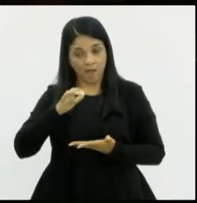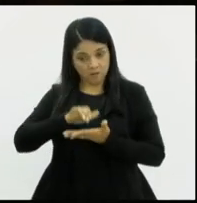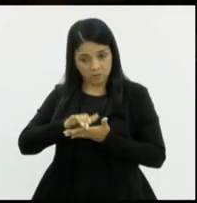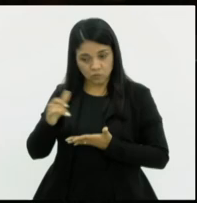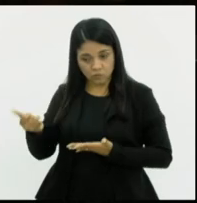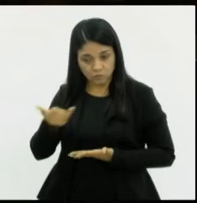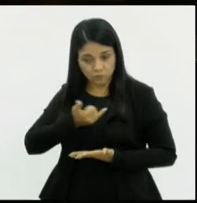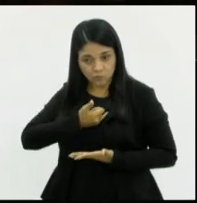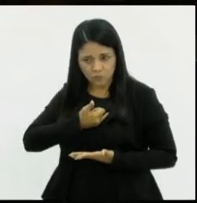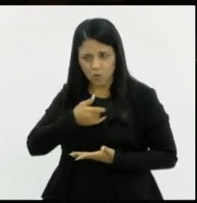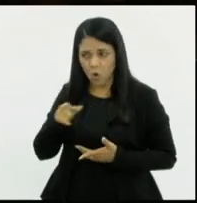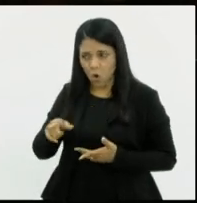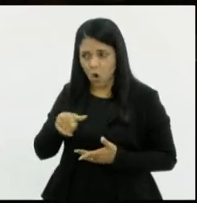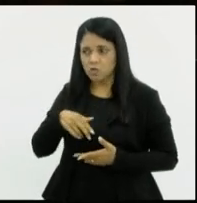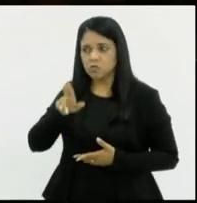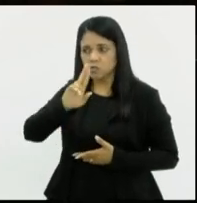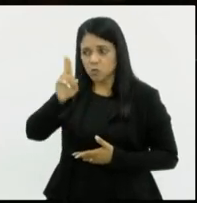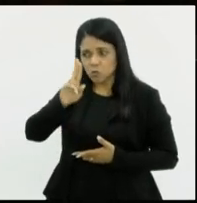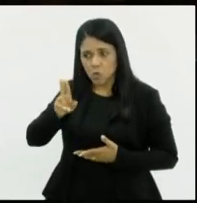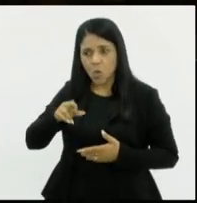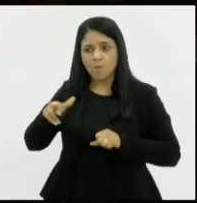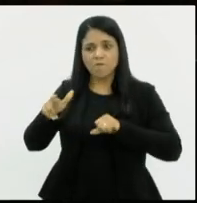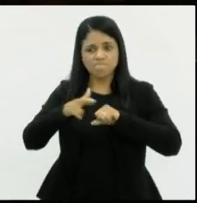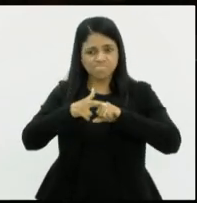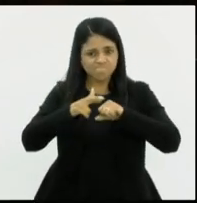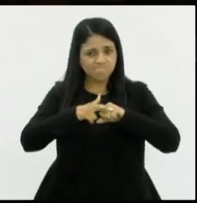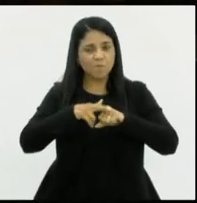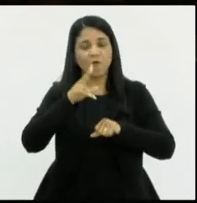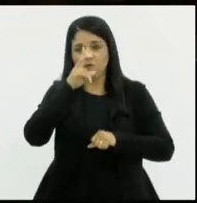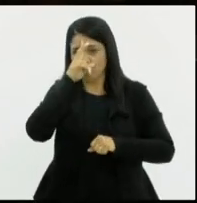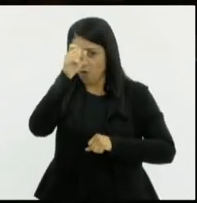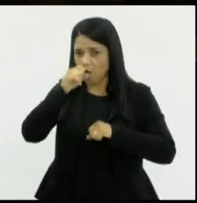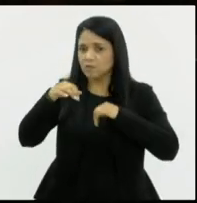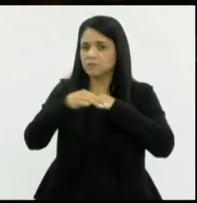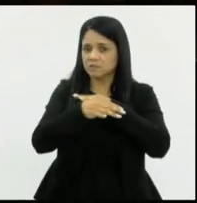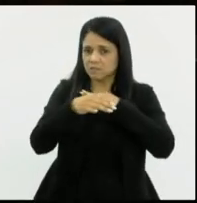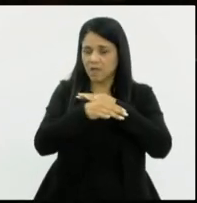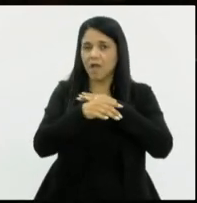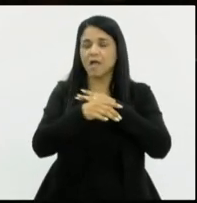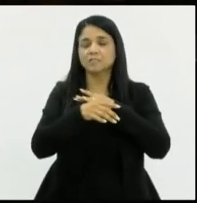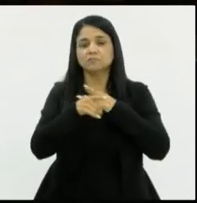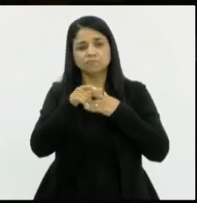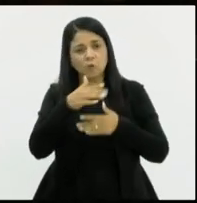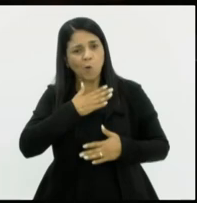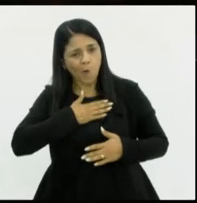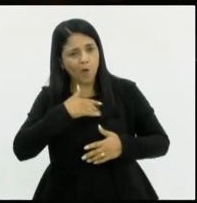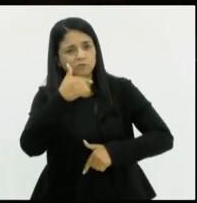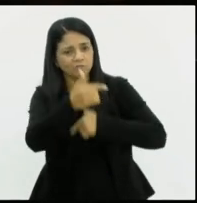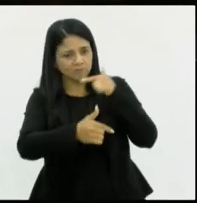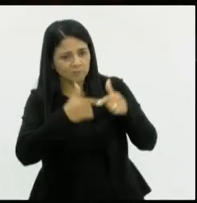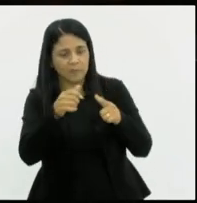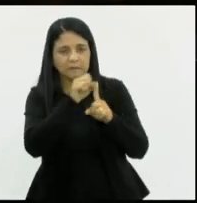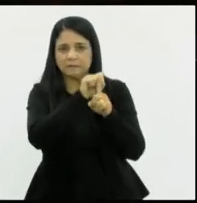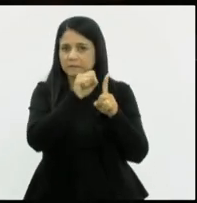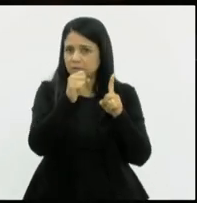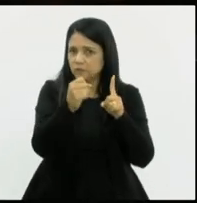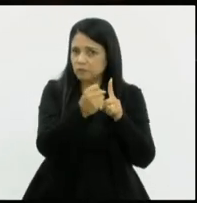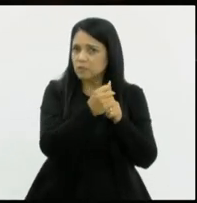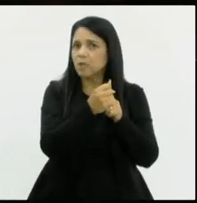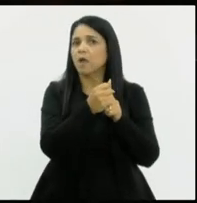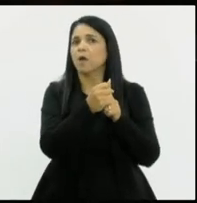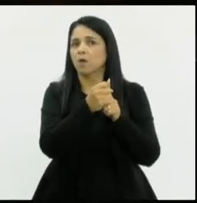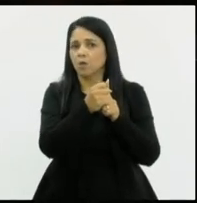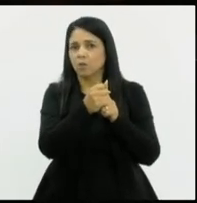falou assim: seu nome está muito forte em Belford Roxo, as pessoas gostam muito do seu trabalho na assistência social,